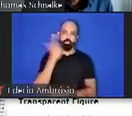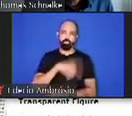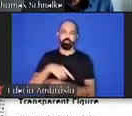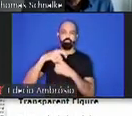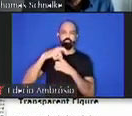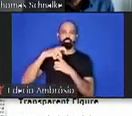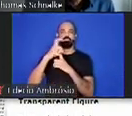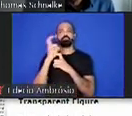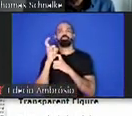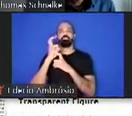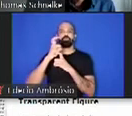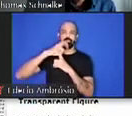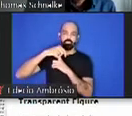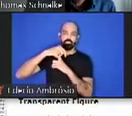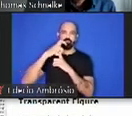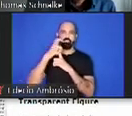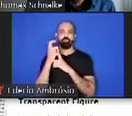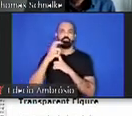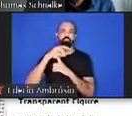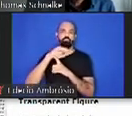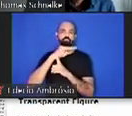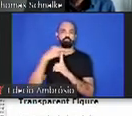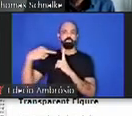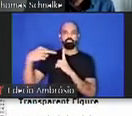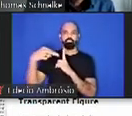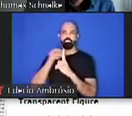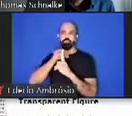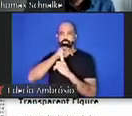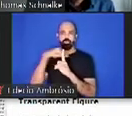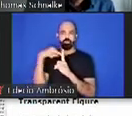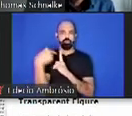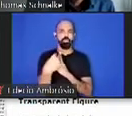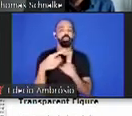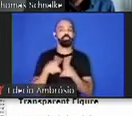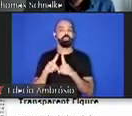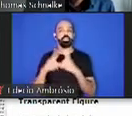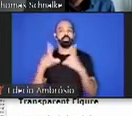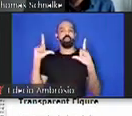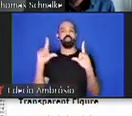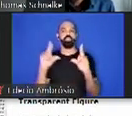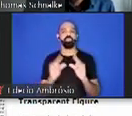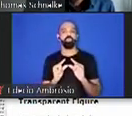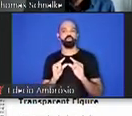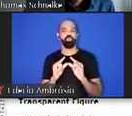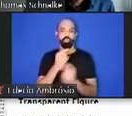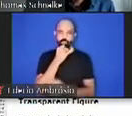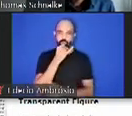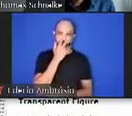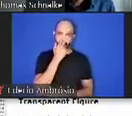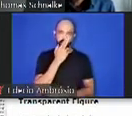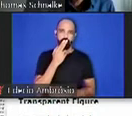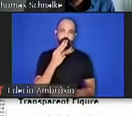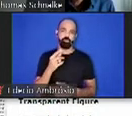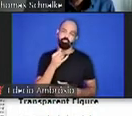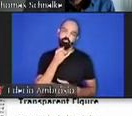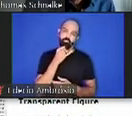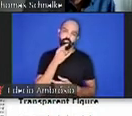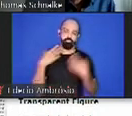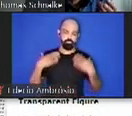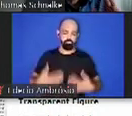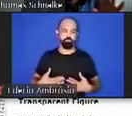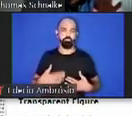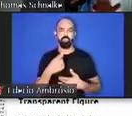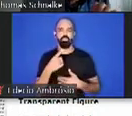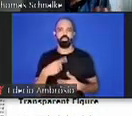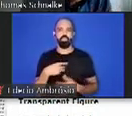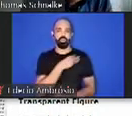ele inventou foi de reduzir parte das estruturas anatômicas. Aqui nós temos os